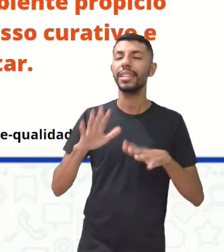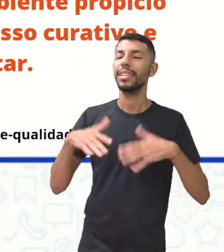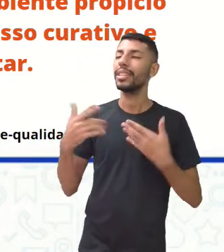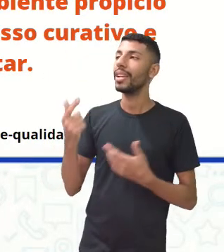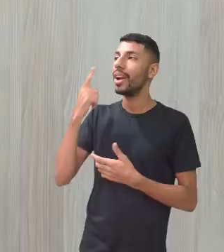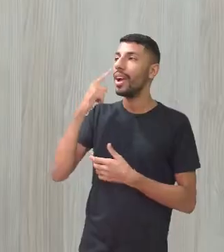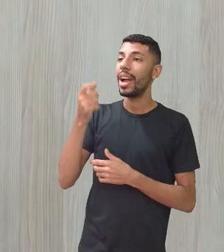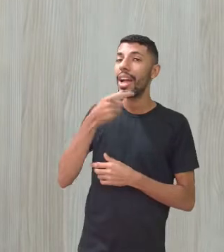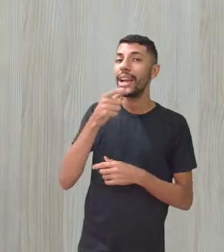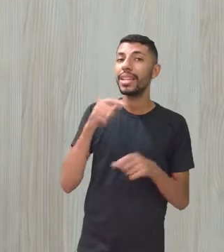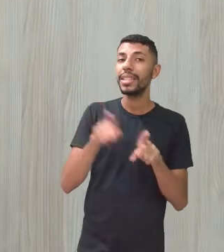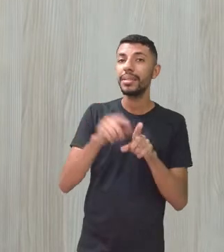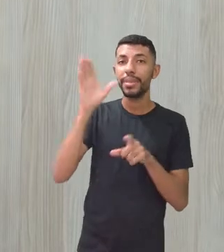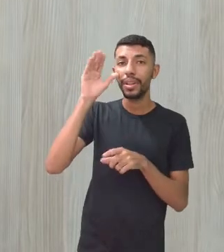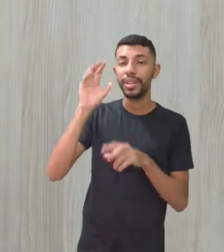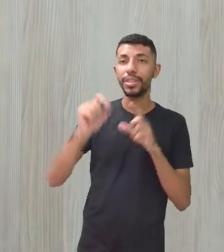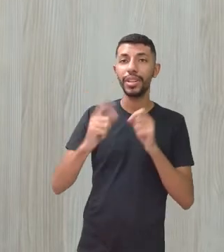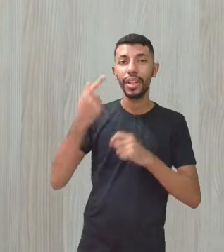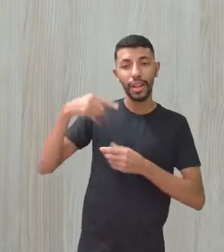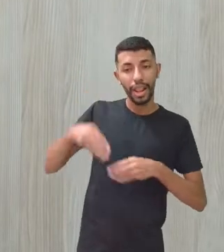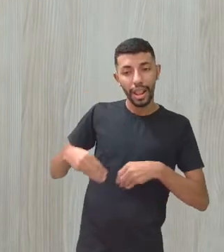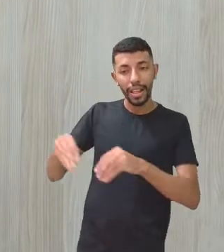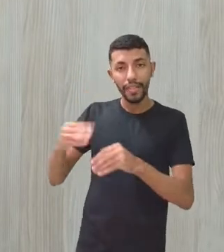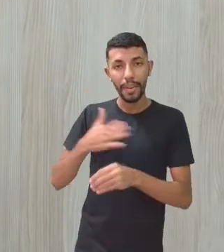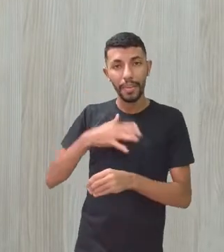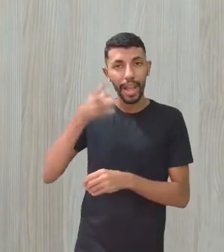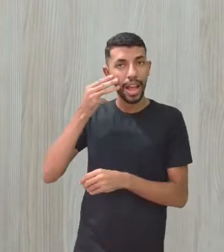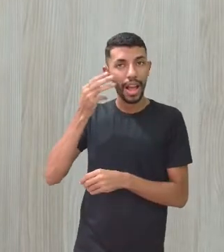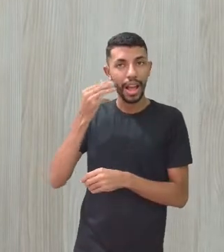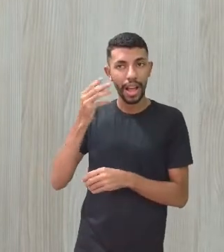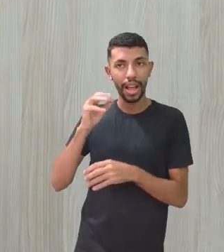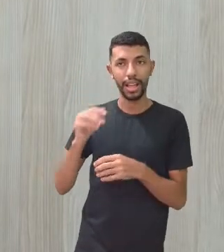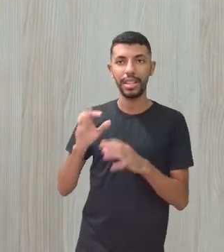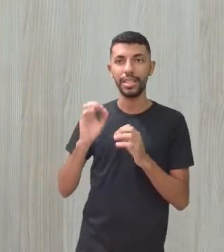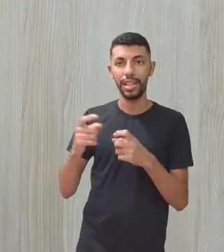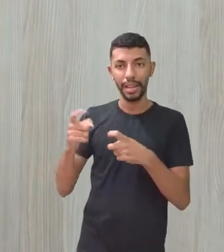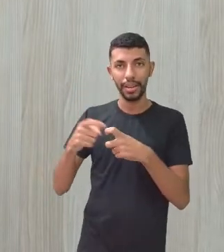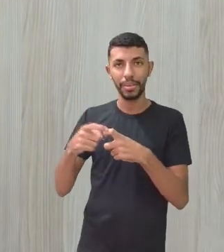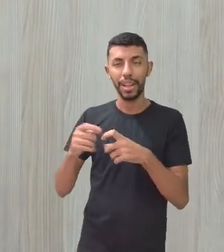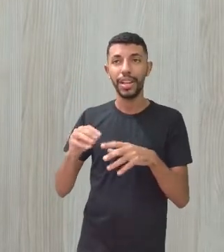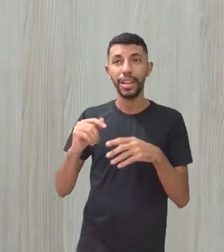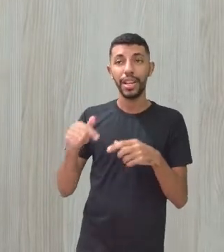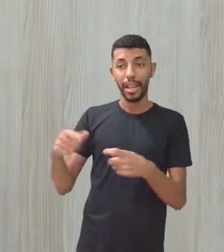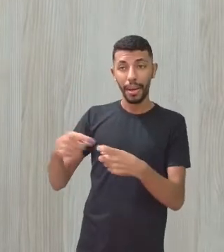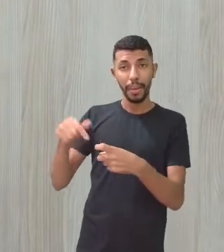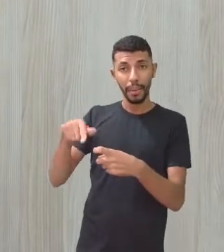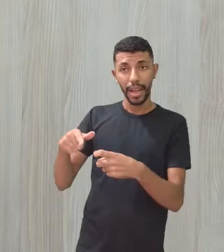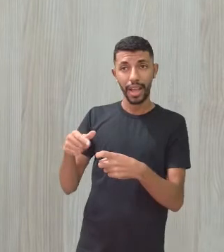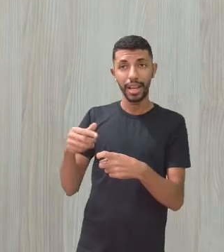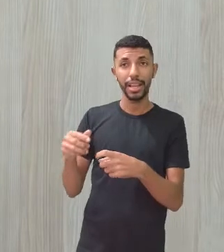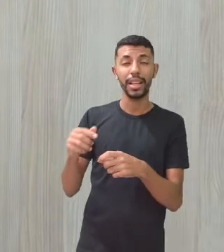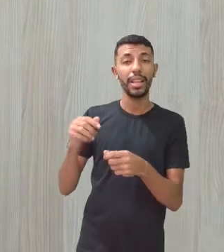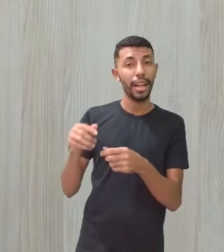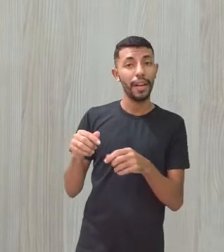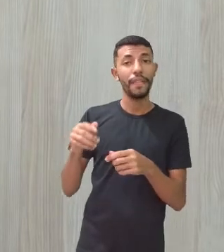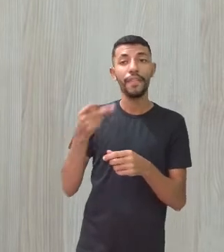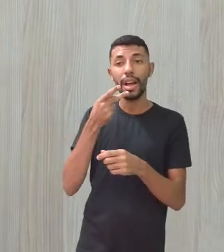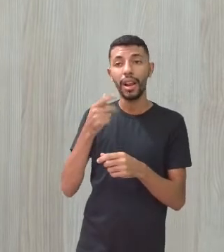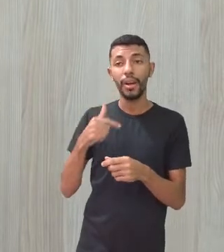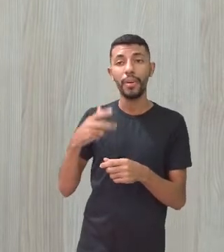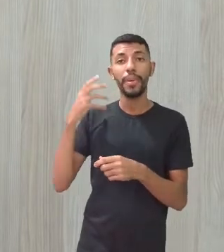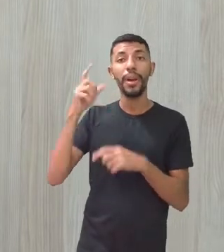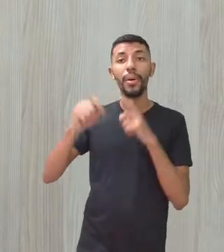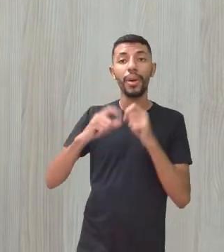curiosidade. Eu levei minha gatinha para o veterinário e ela recomendou algumas músicas